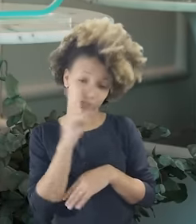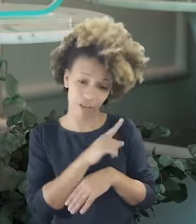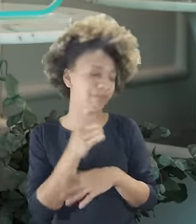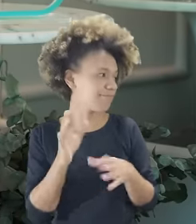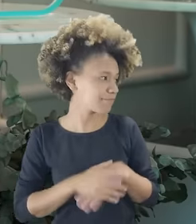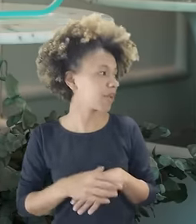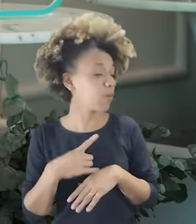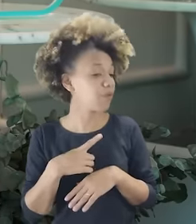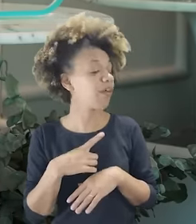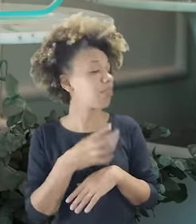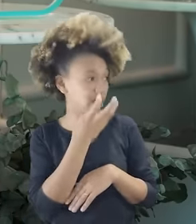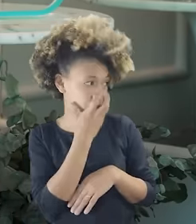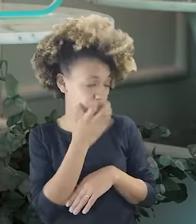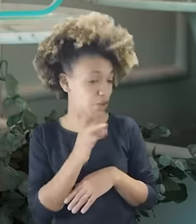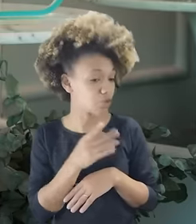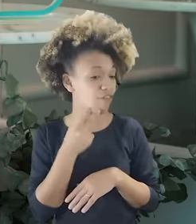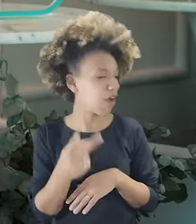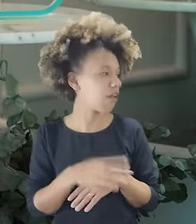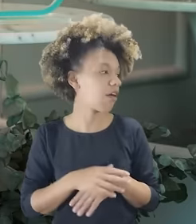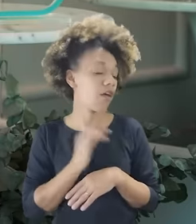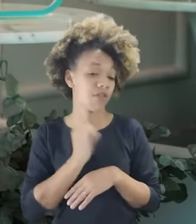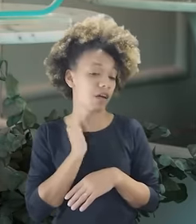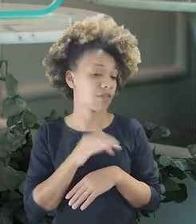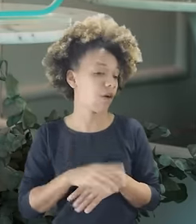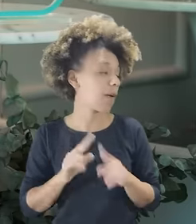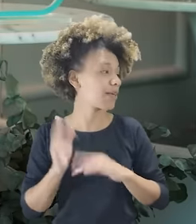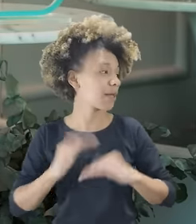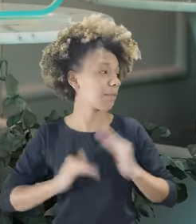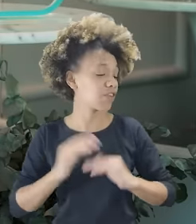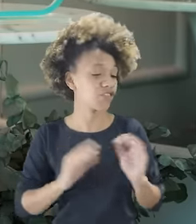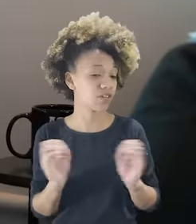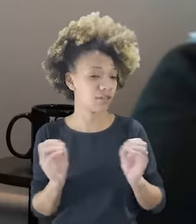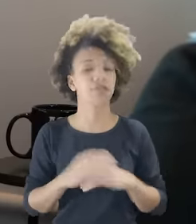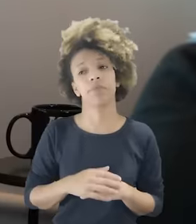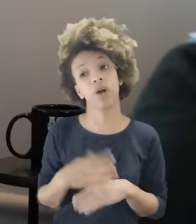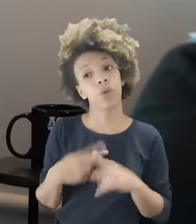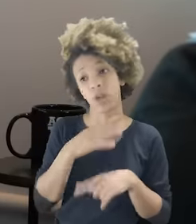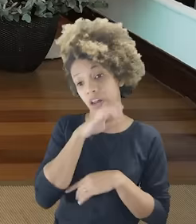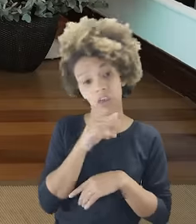porque tem muito cachorro quer dizer que ela só fala é só discurso e por causa